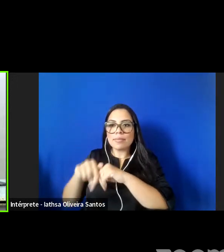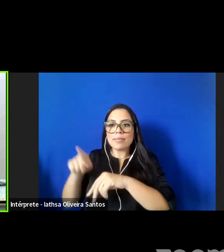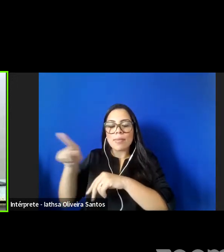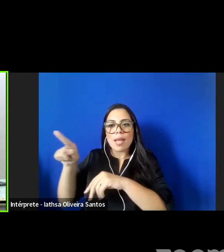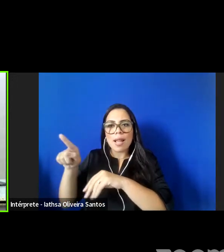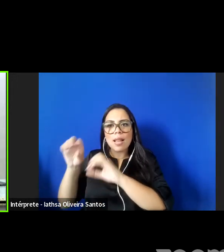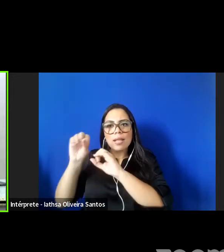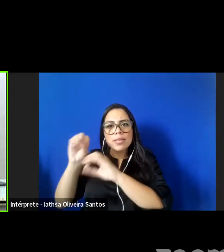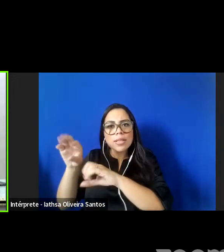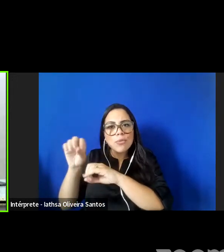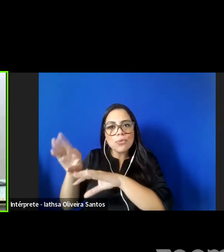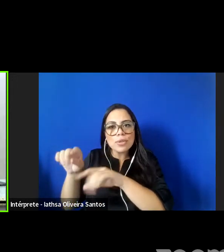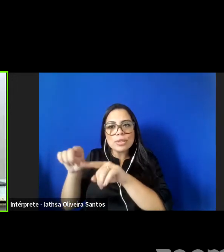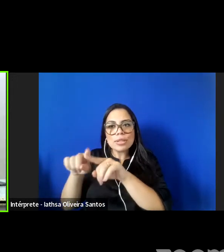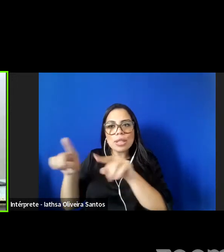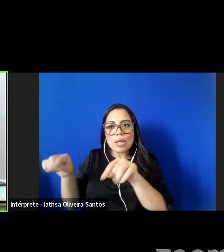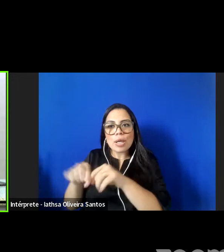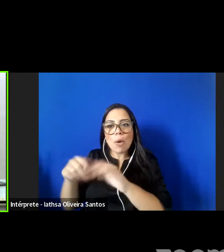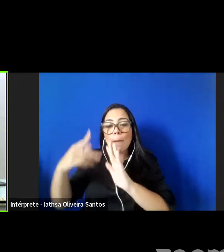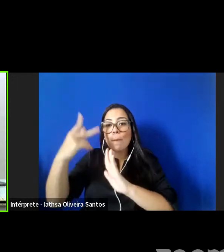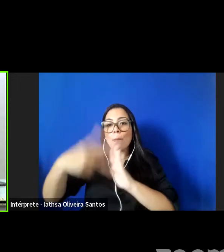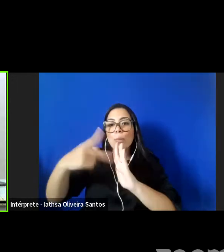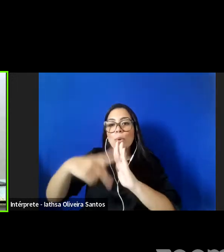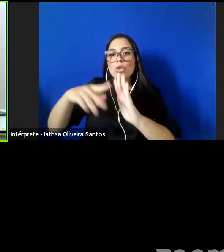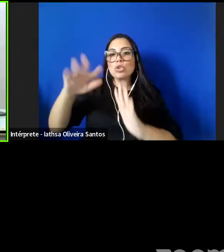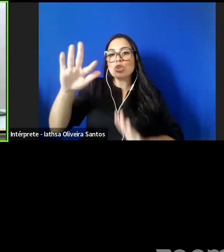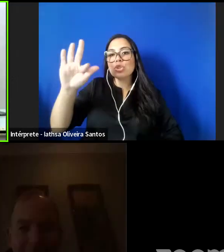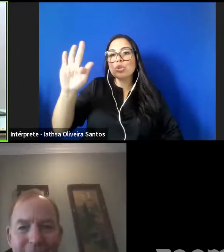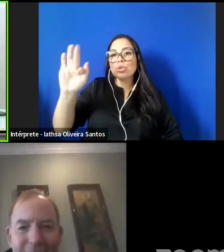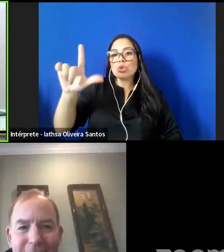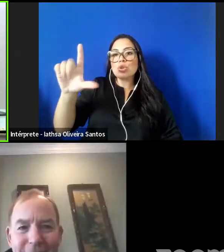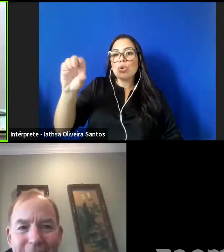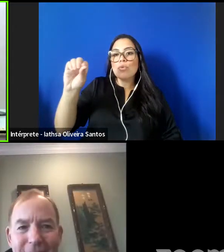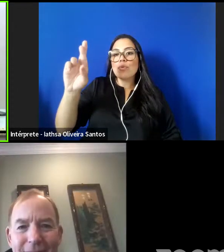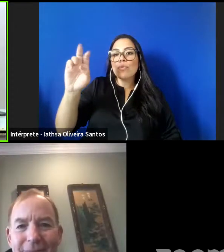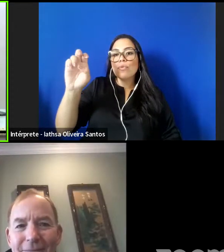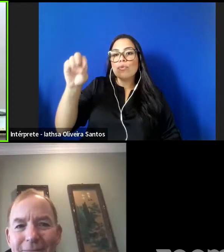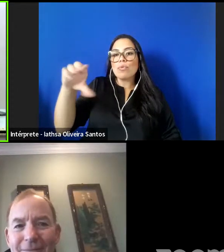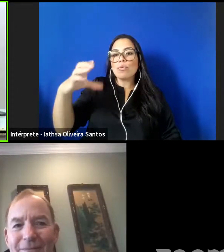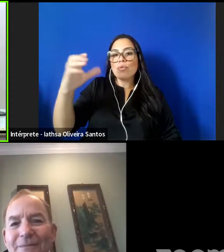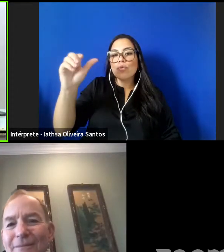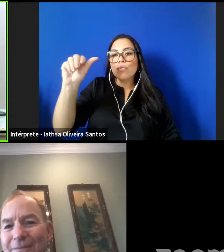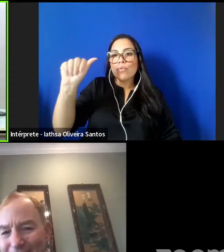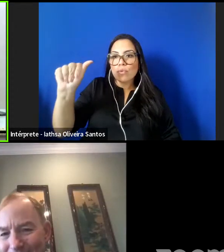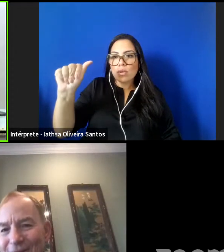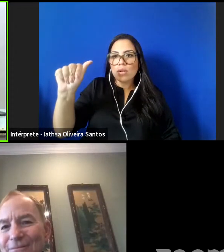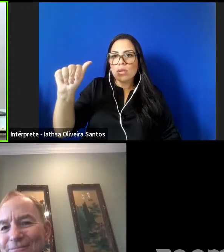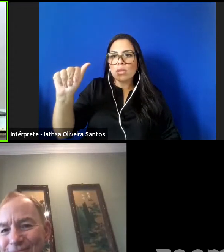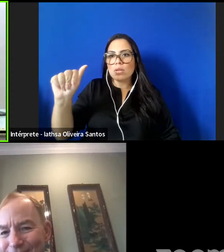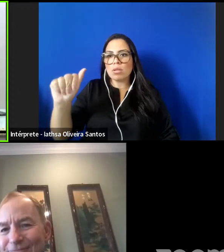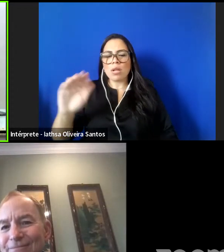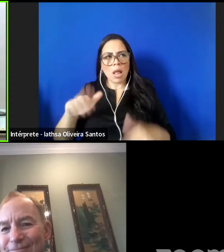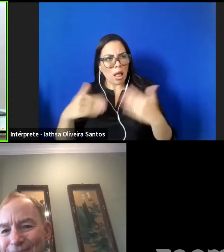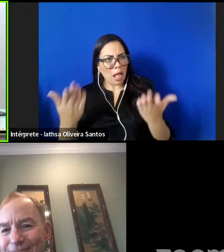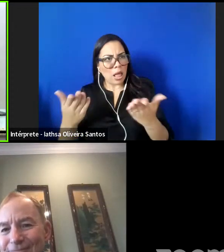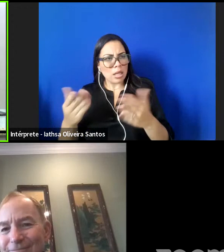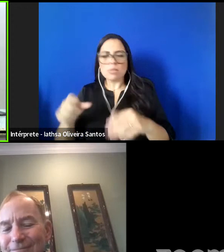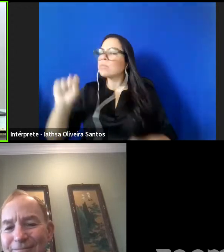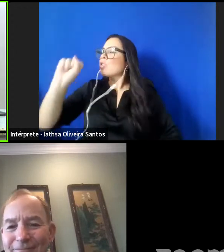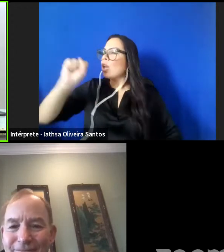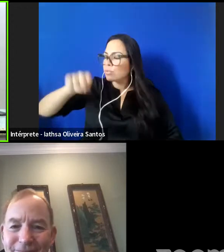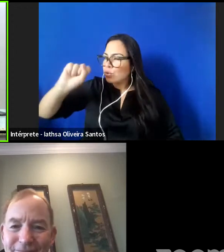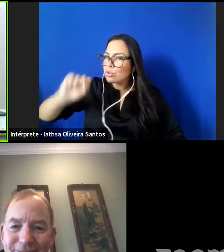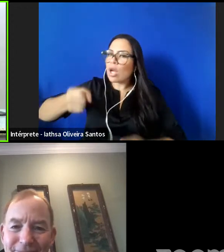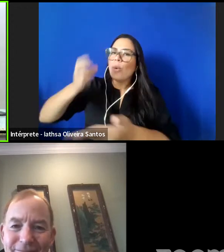aula sobre o projeto de Florença. Eu fui perguntar a ele no final, mas o projeto ainda está aí. Tá, nós estamos dando continuidade